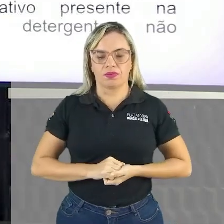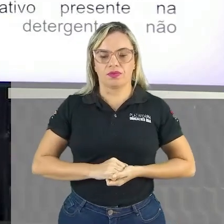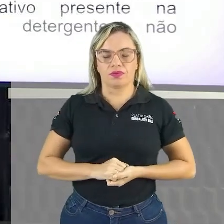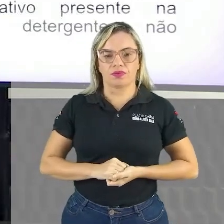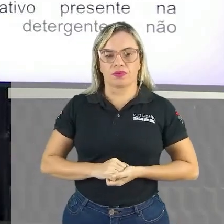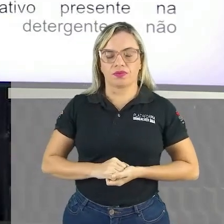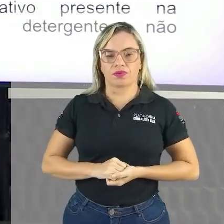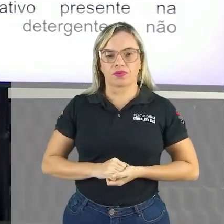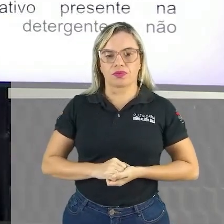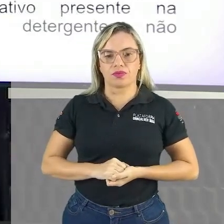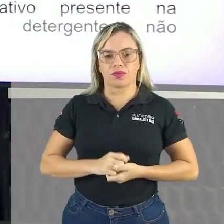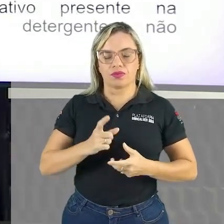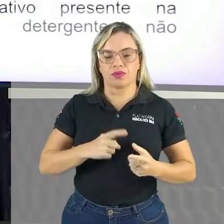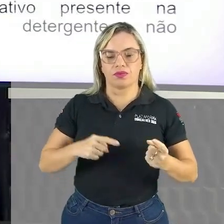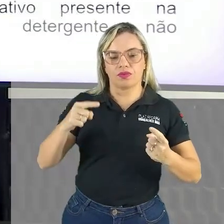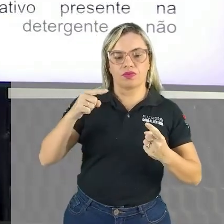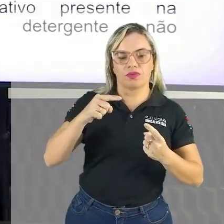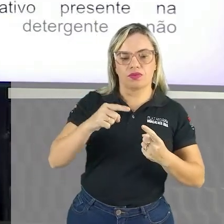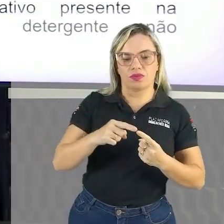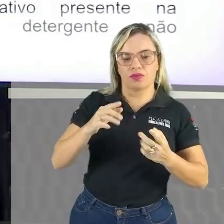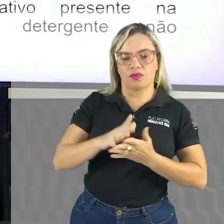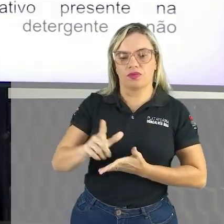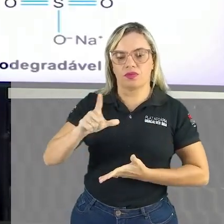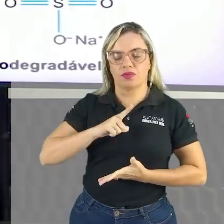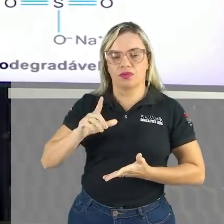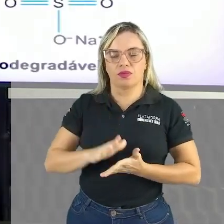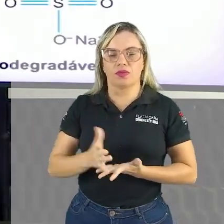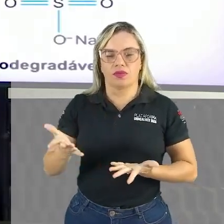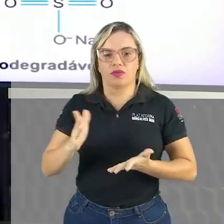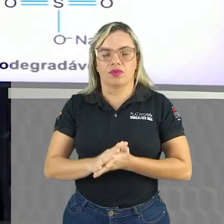Presente na composição de um detergente não biodegradável.